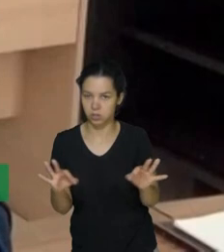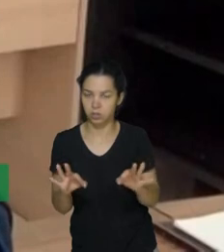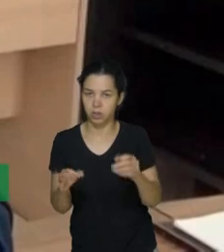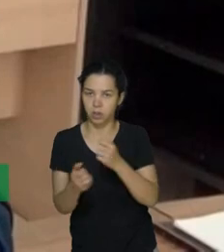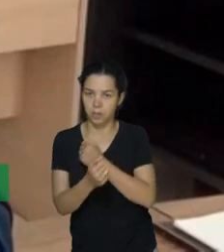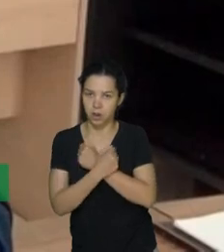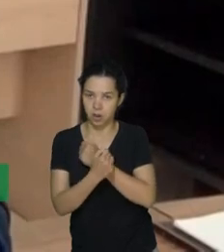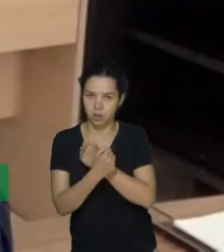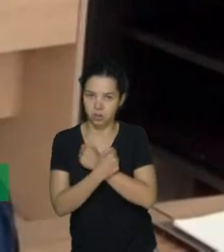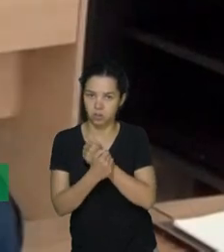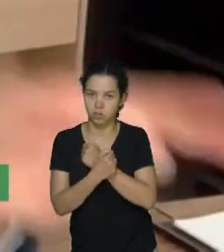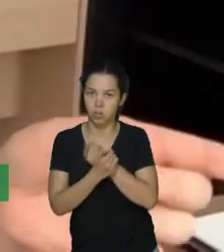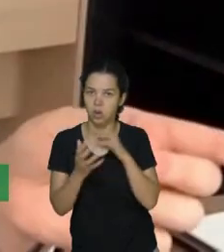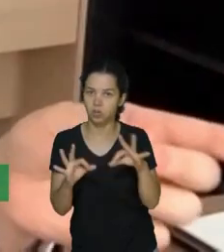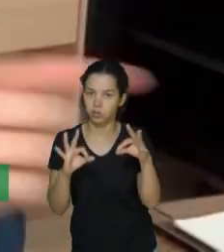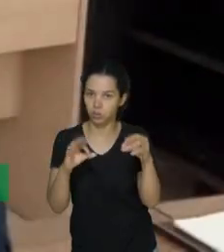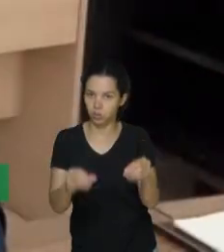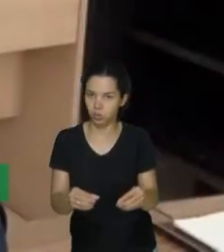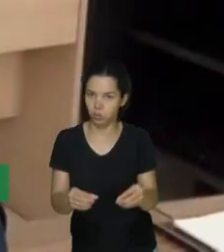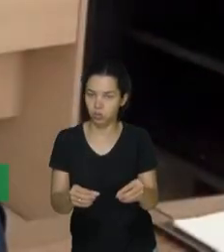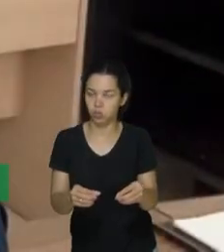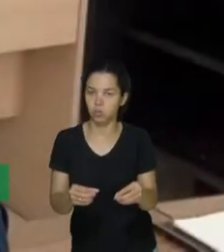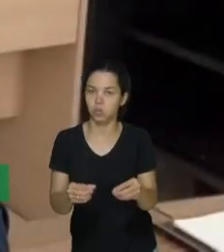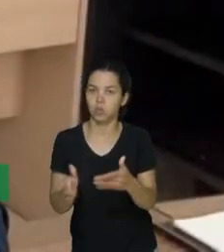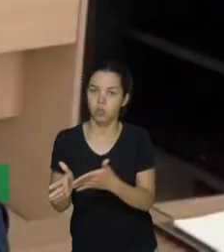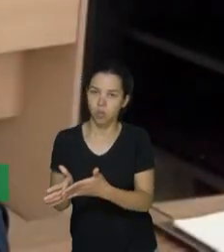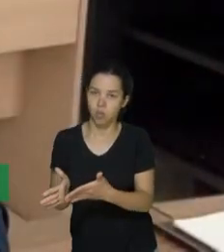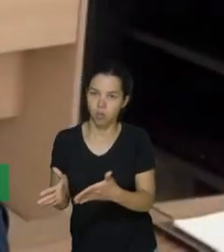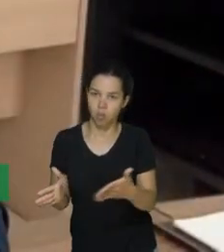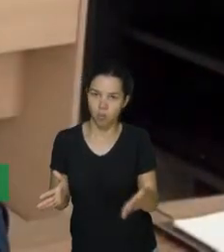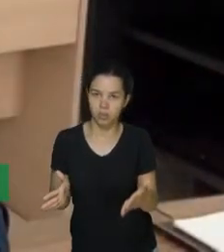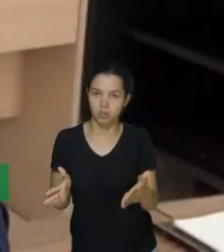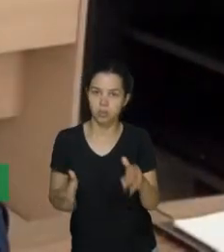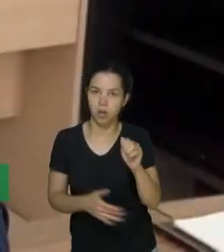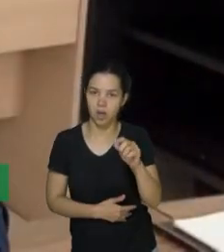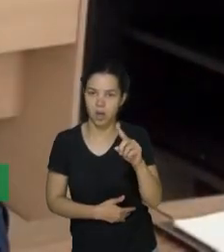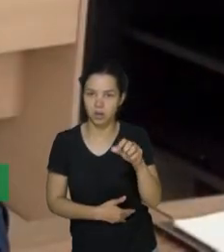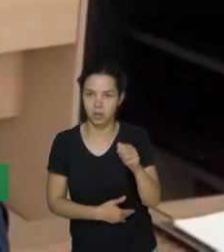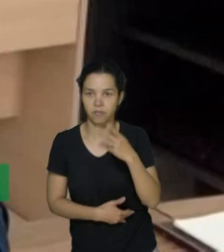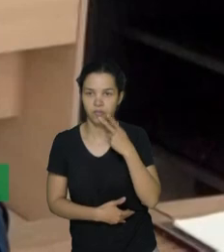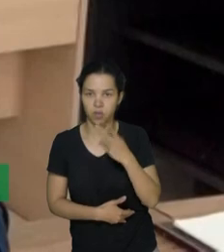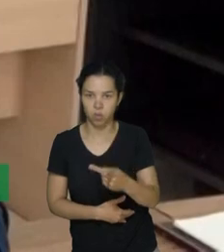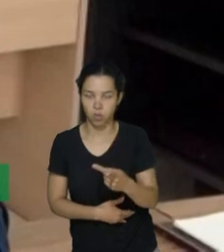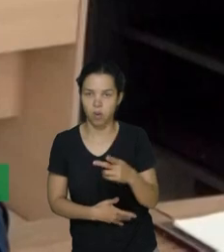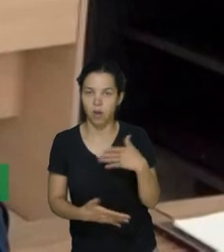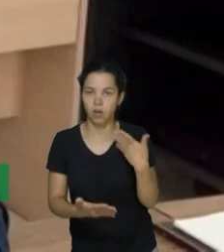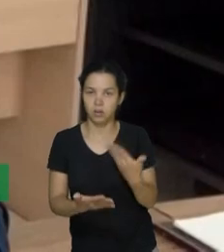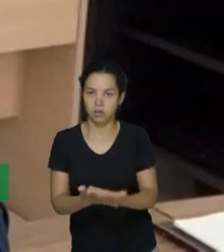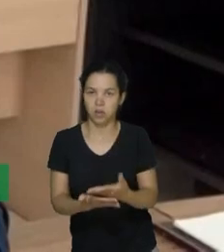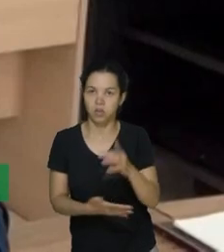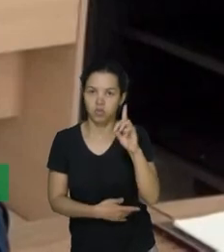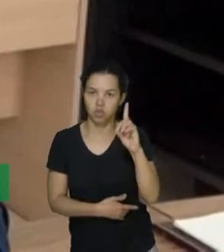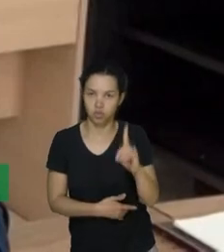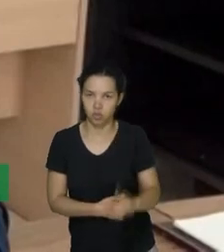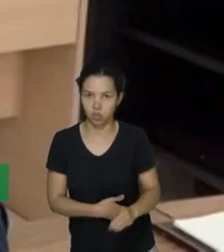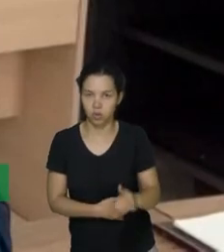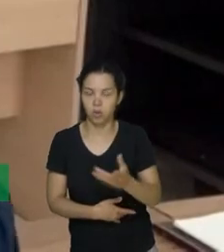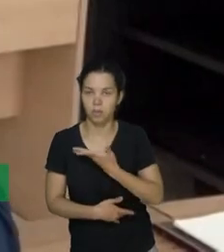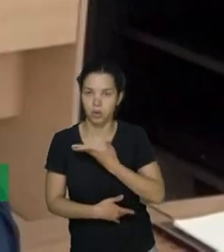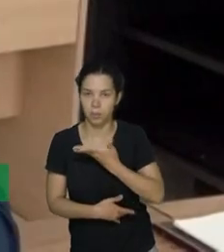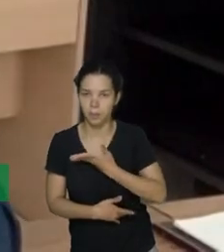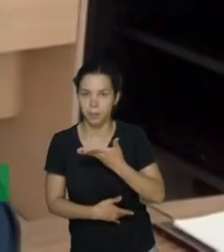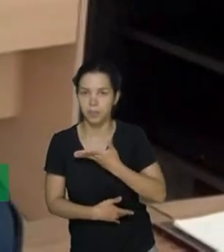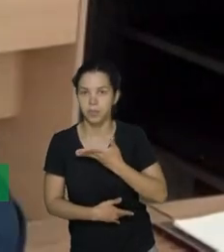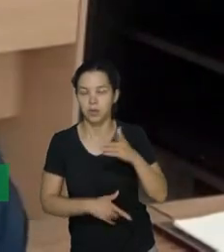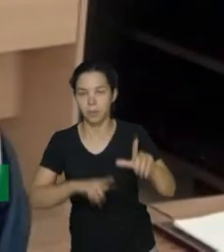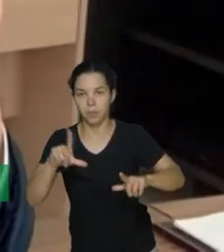a todos, desde a recepção, como foi falado ali pela Ada, até a diretoria, os colegas de imprensa, a